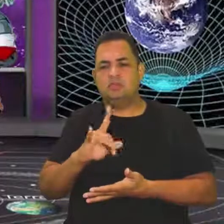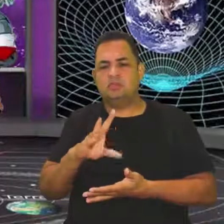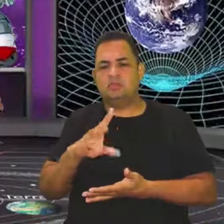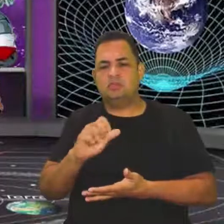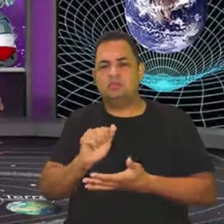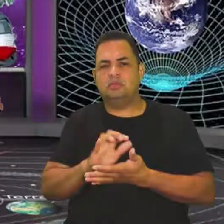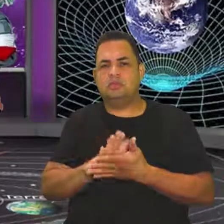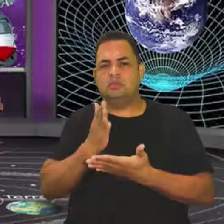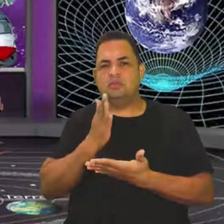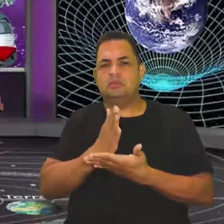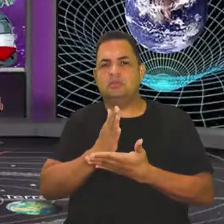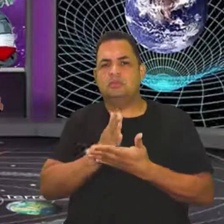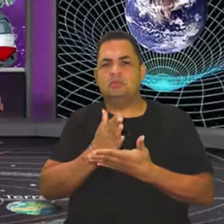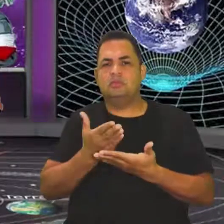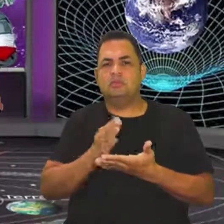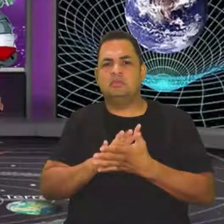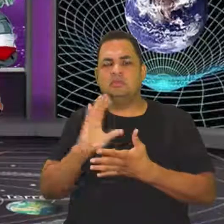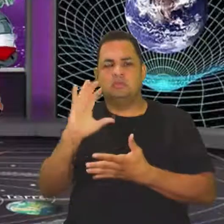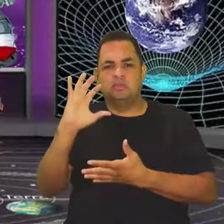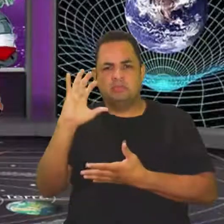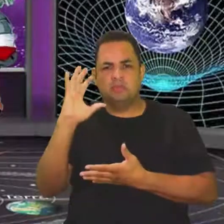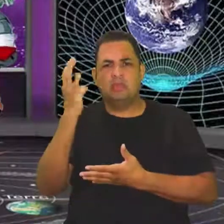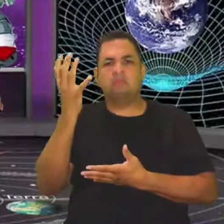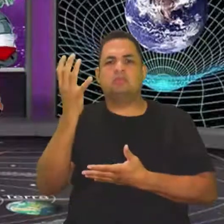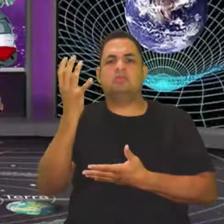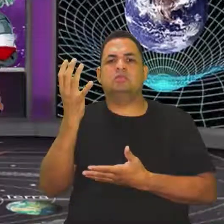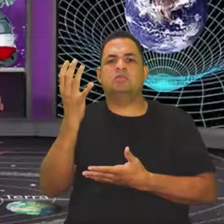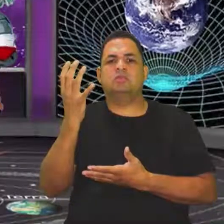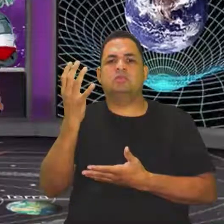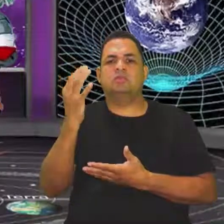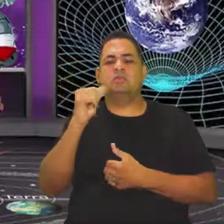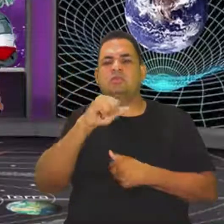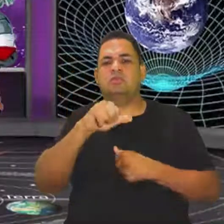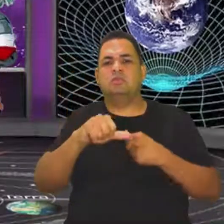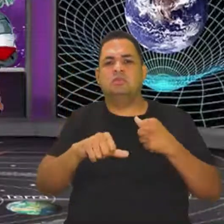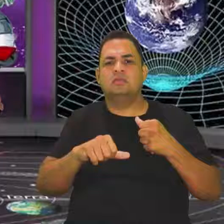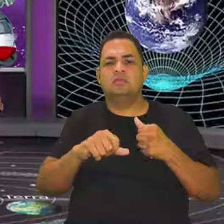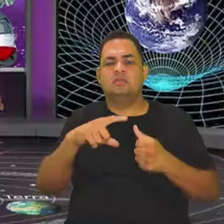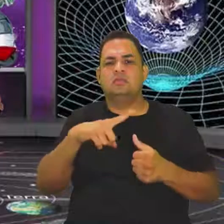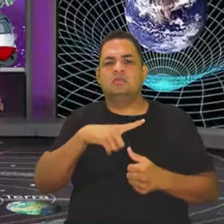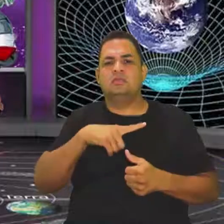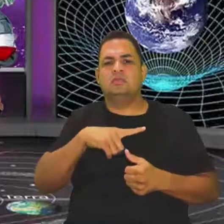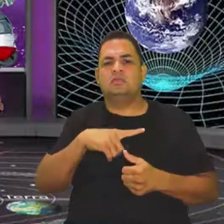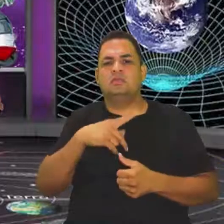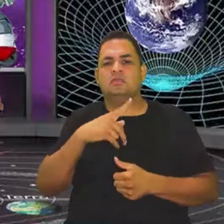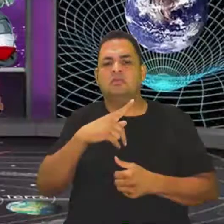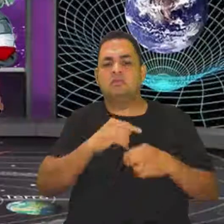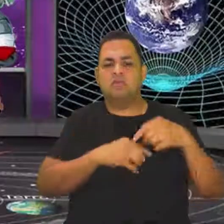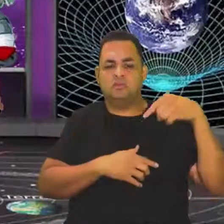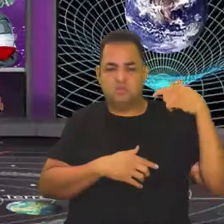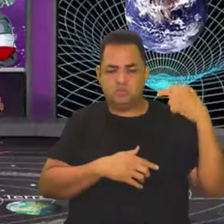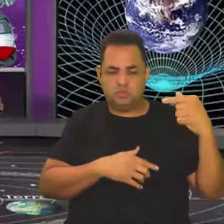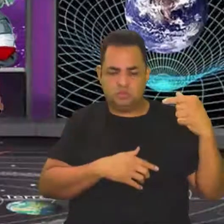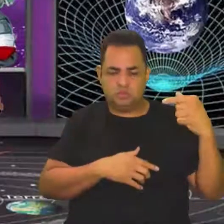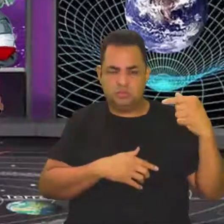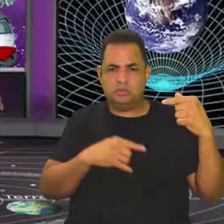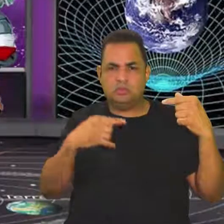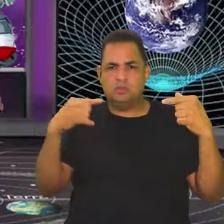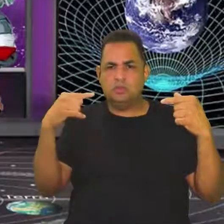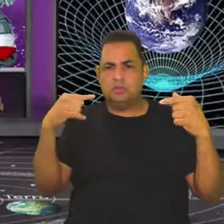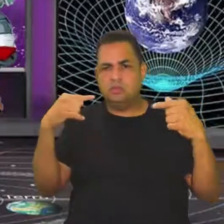que tem ali a capacidade de mudar. Então, se eu tenho um potencial num ponto e um potencial no outro, eu posso fazer o